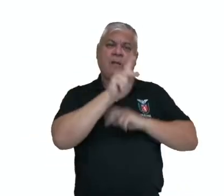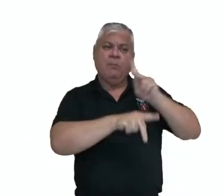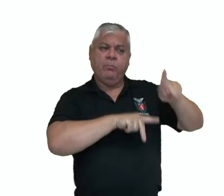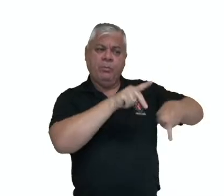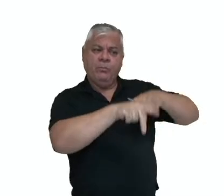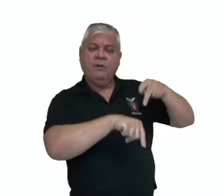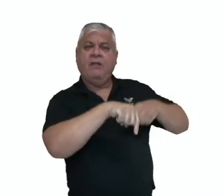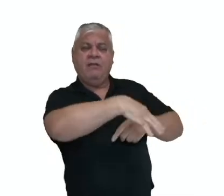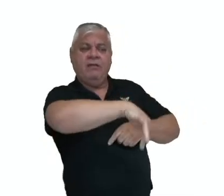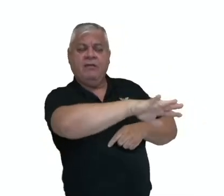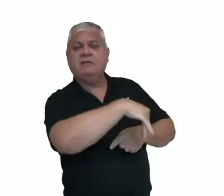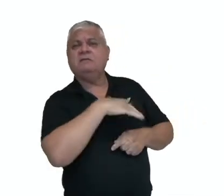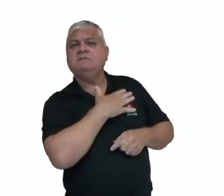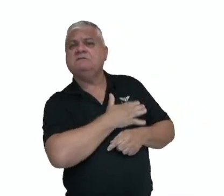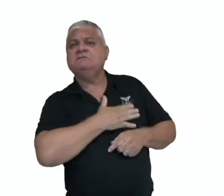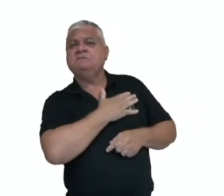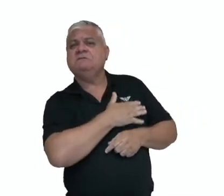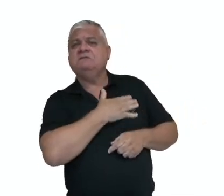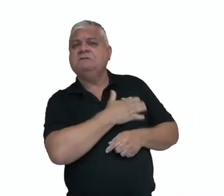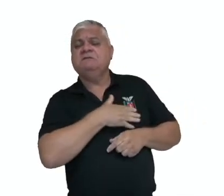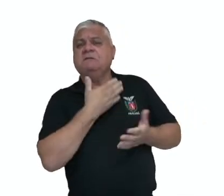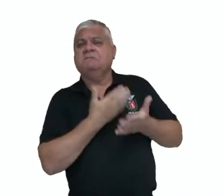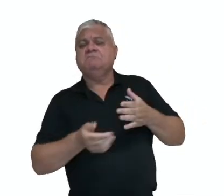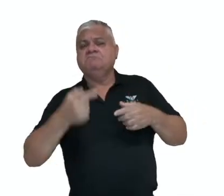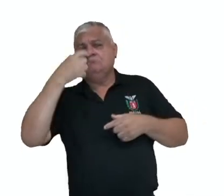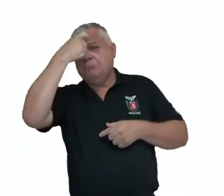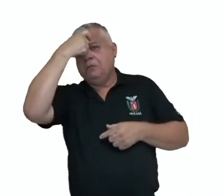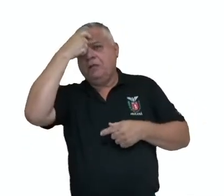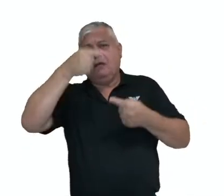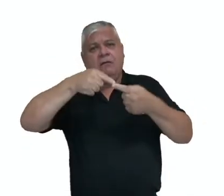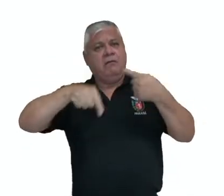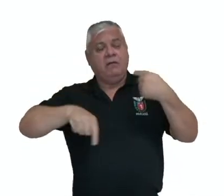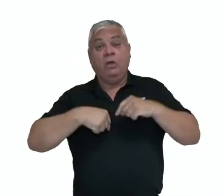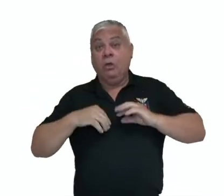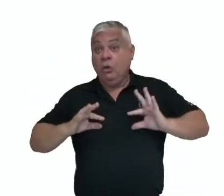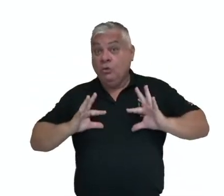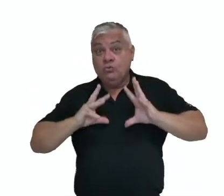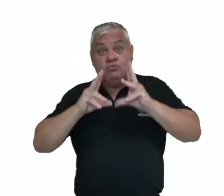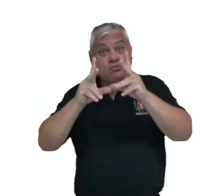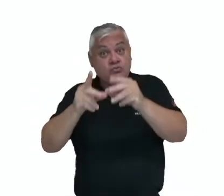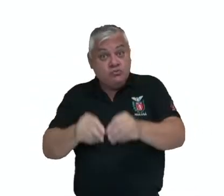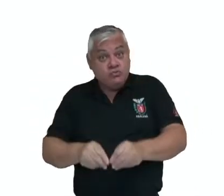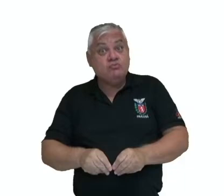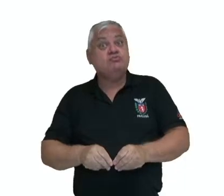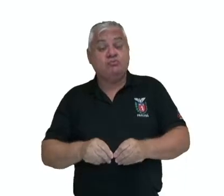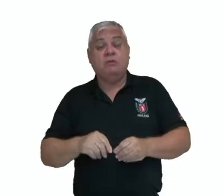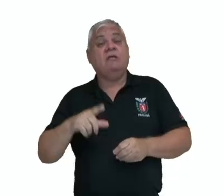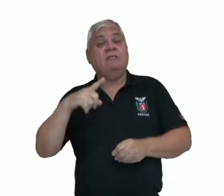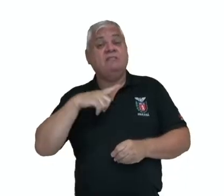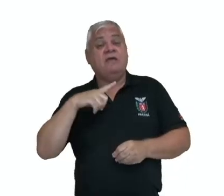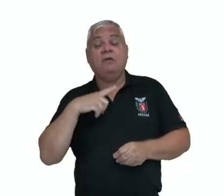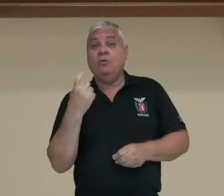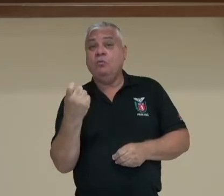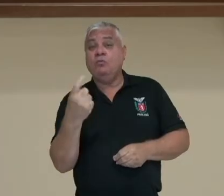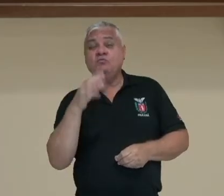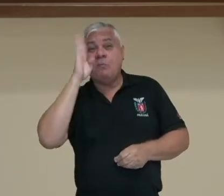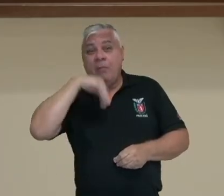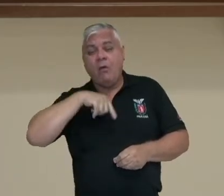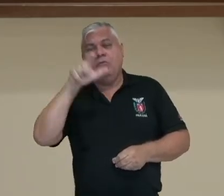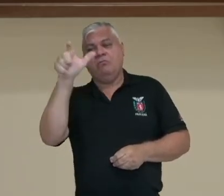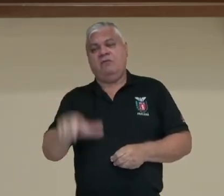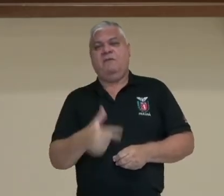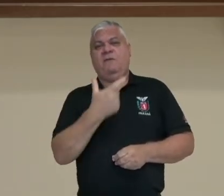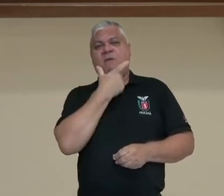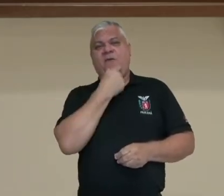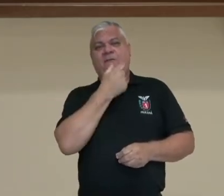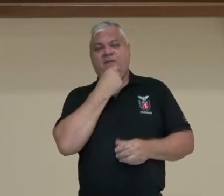se satisfazer, perde o rumo da verdade. E entre todos os animais, entre todos os demais, é o único que tem maldade. Então